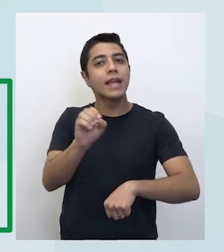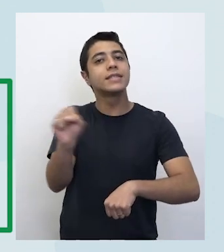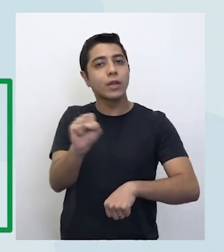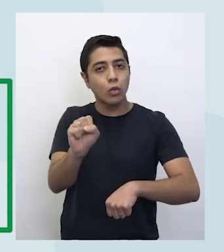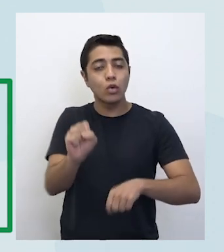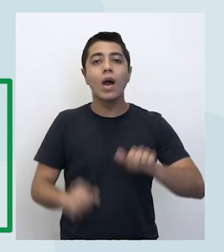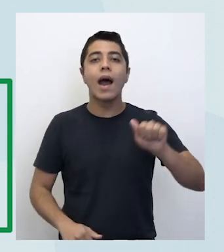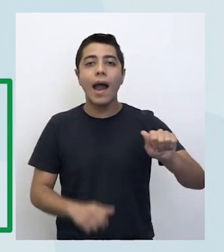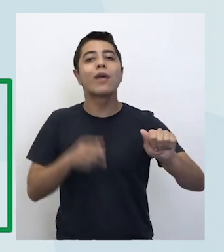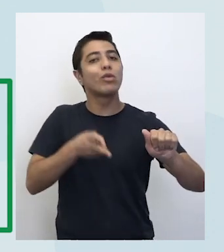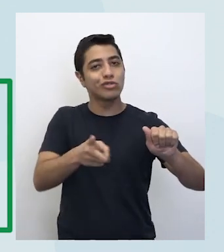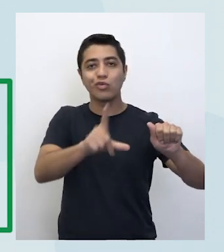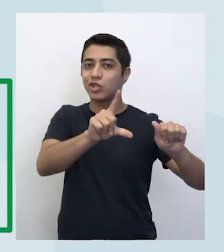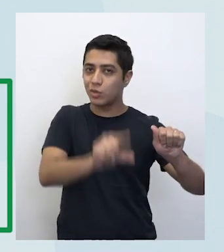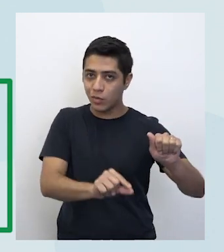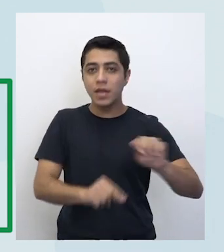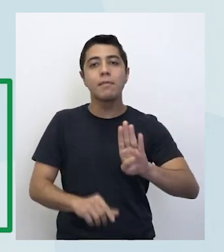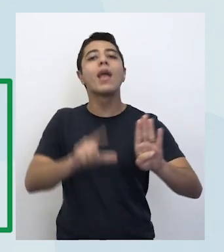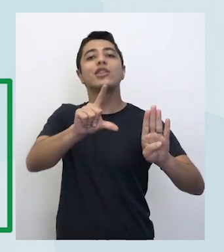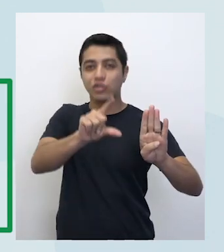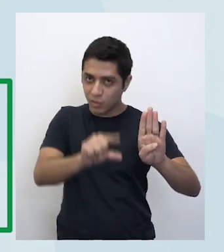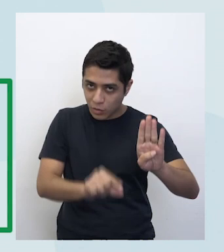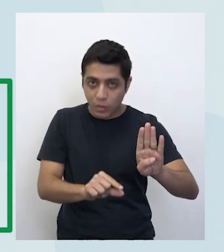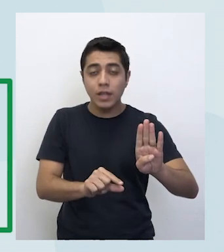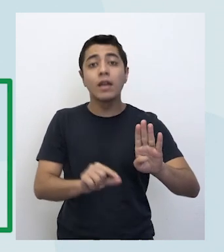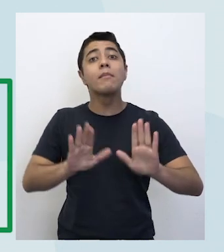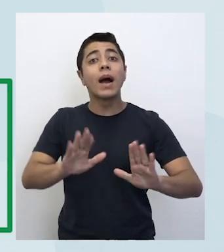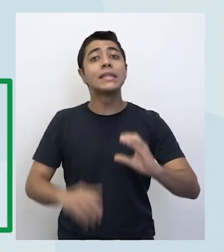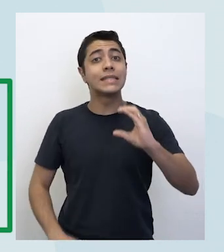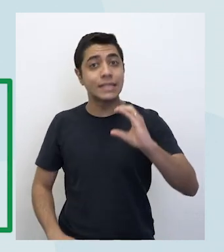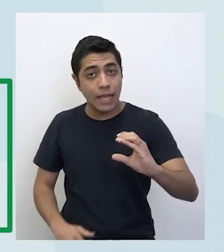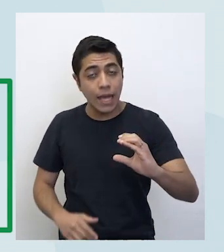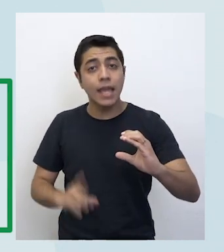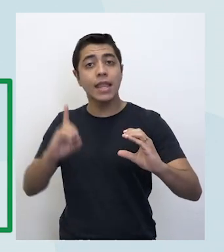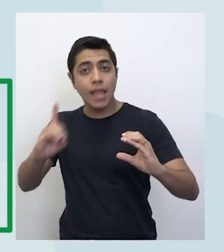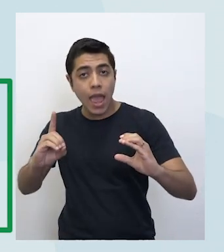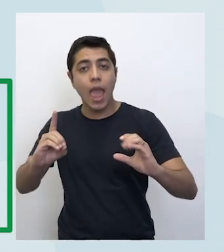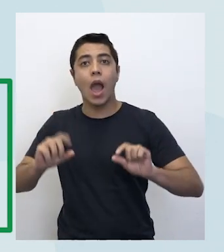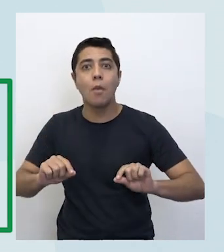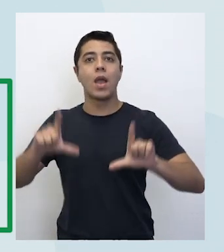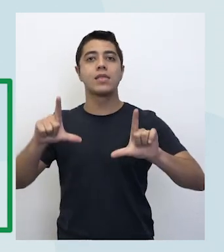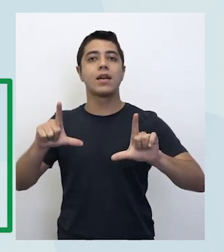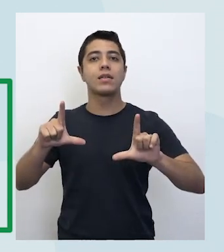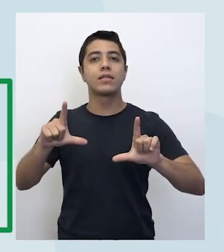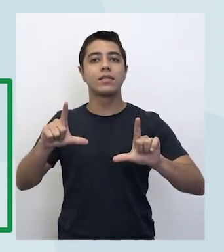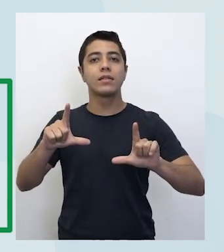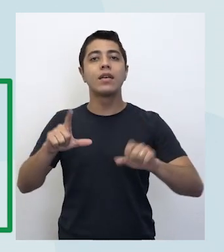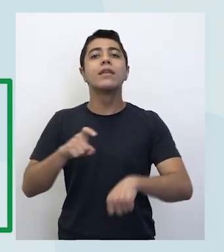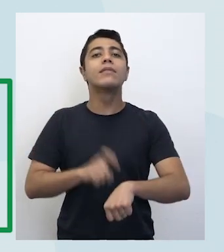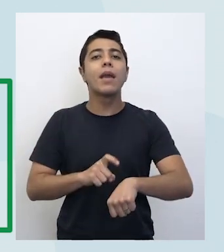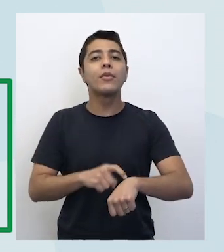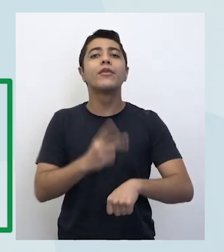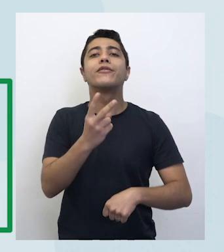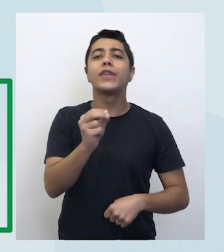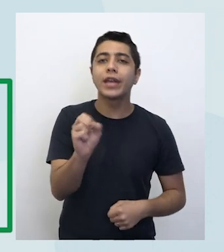foi diminuído, em contrapartida eu aumentei o meu produto C e D. Isso aconteceu no tempo 20,